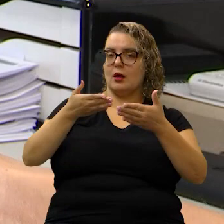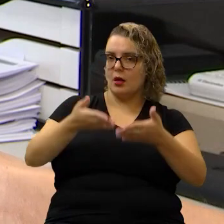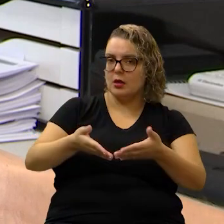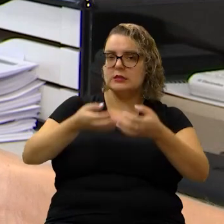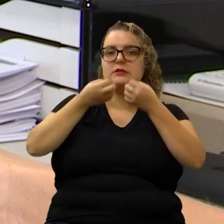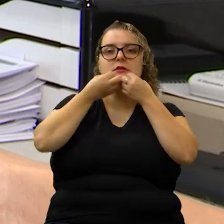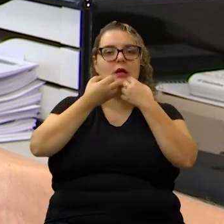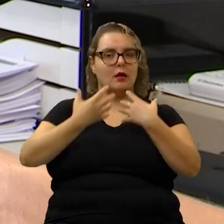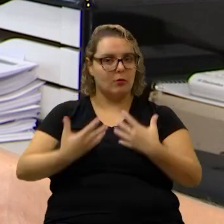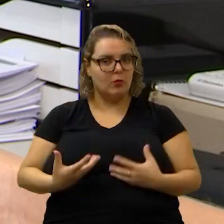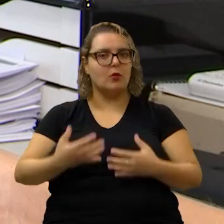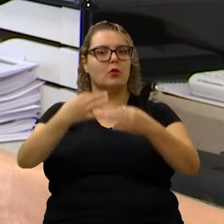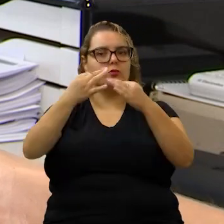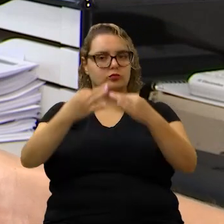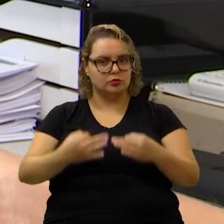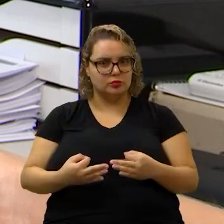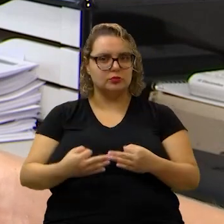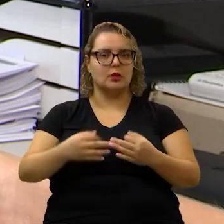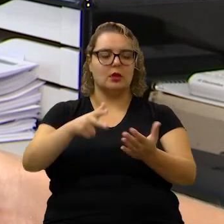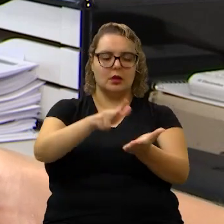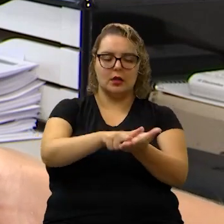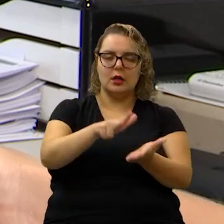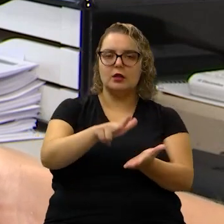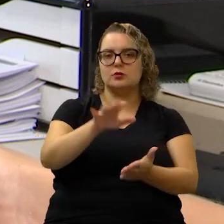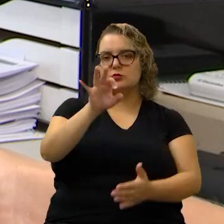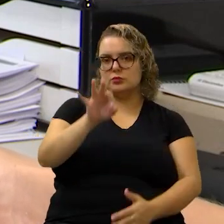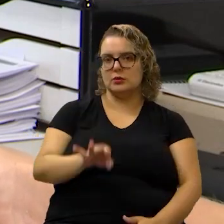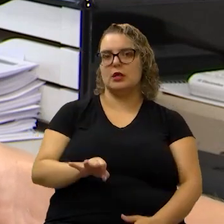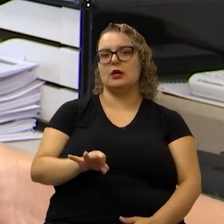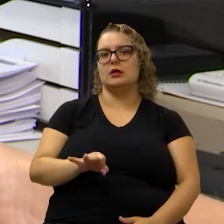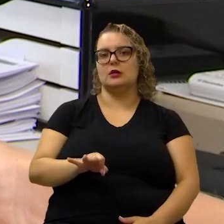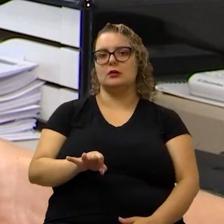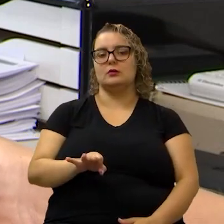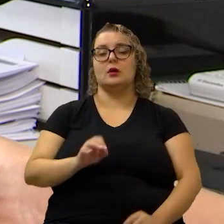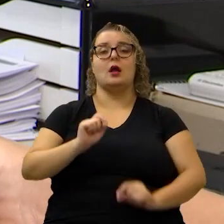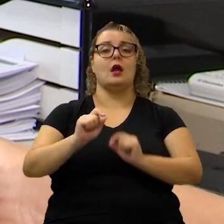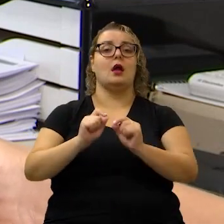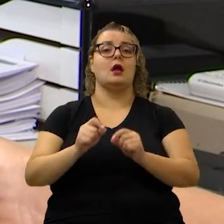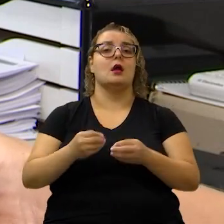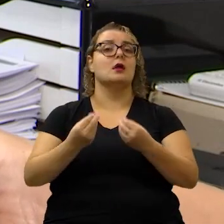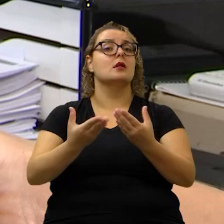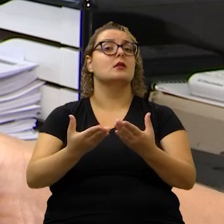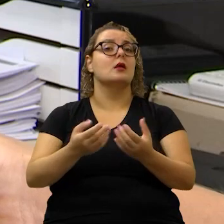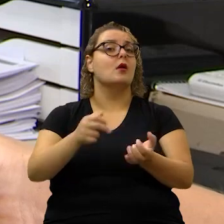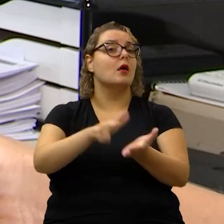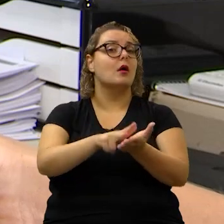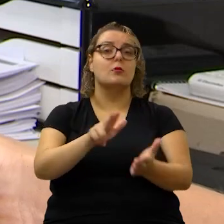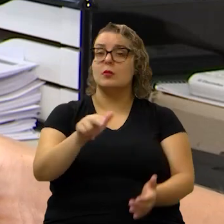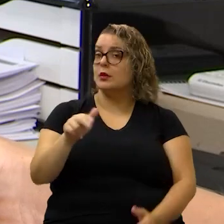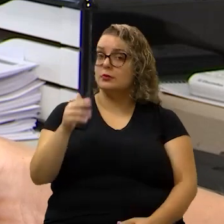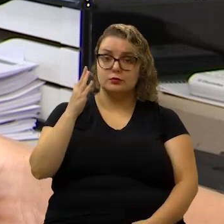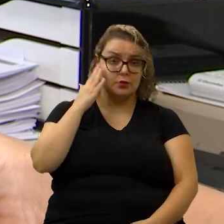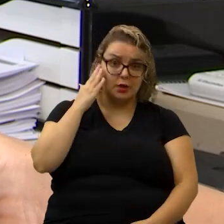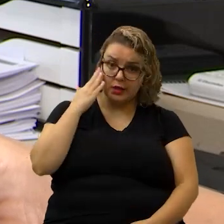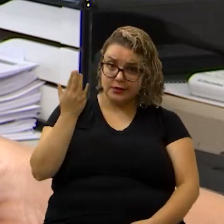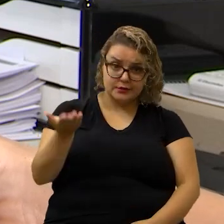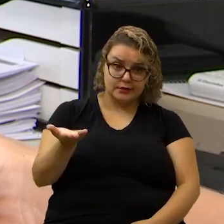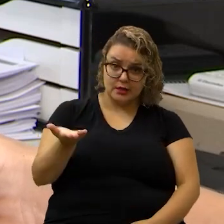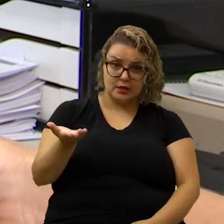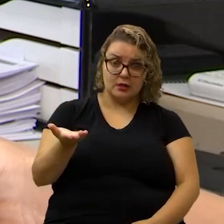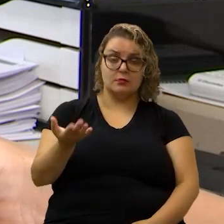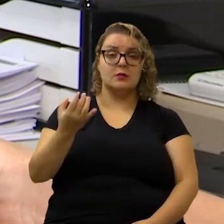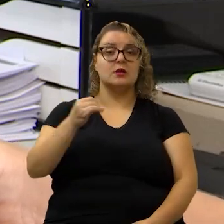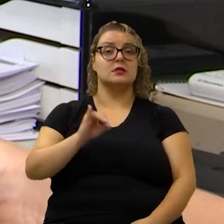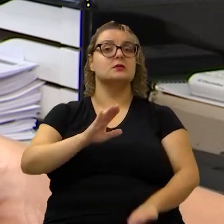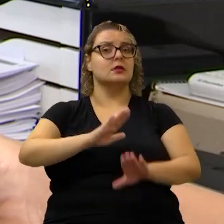aquele aquele aparelho ele ele está eh eh regulamentado quem deu essa regulamentação que a gente